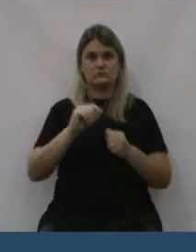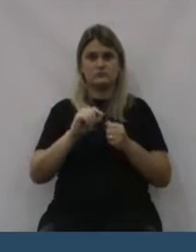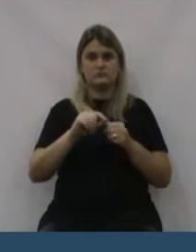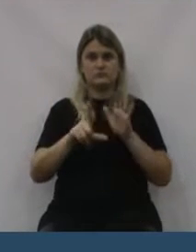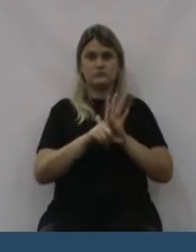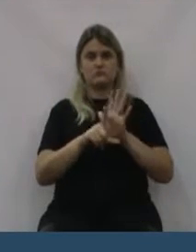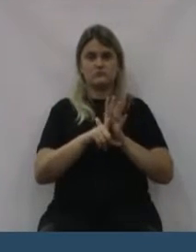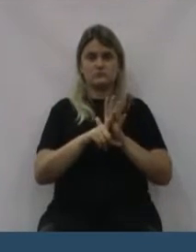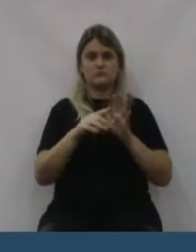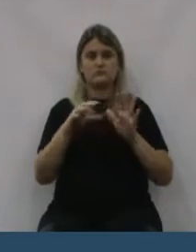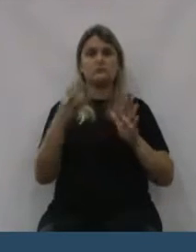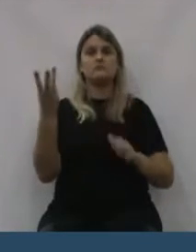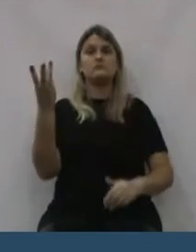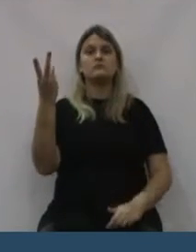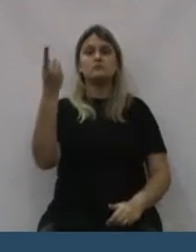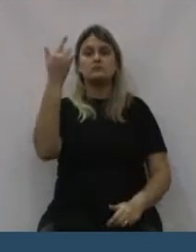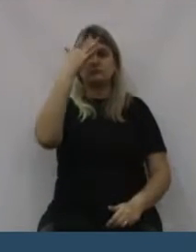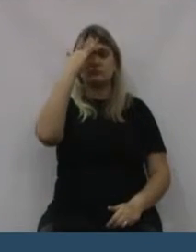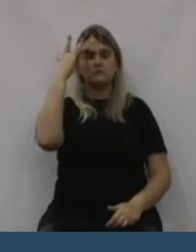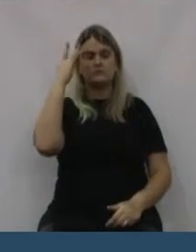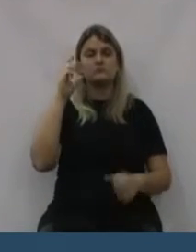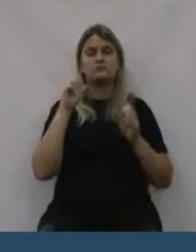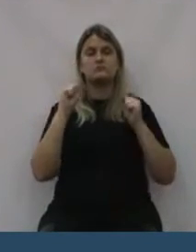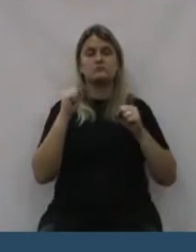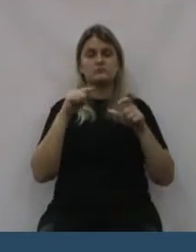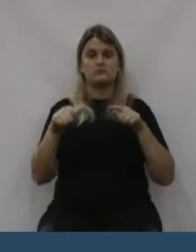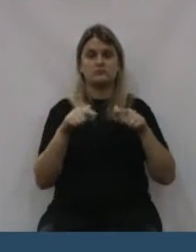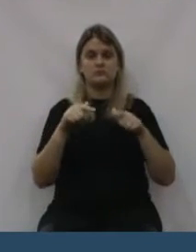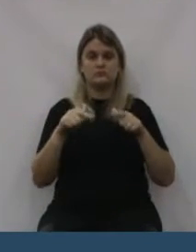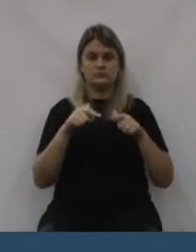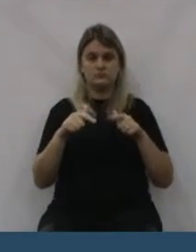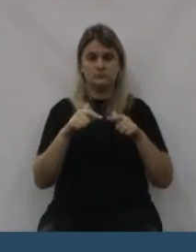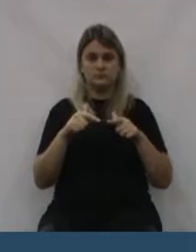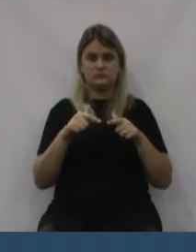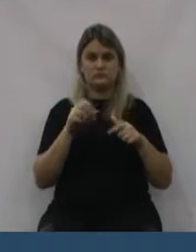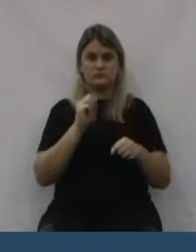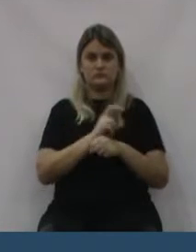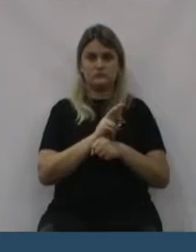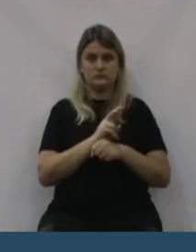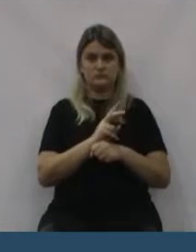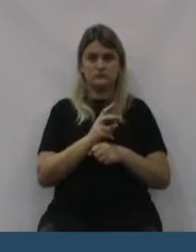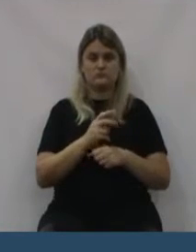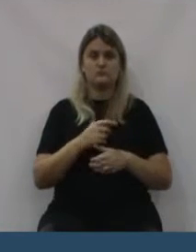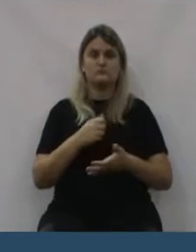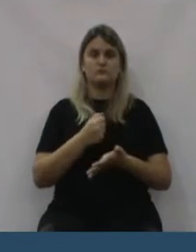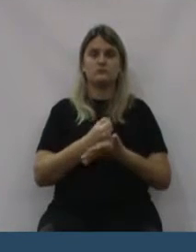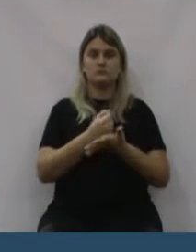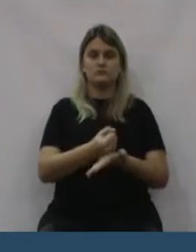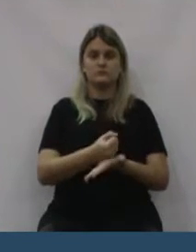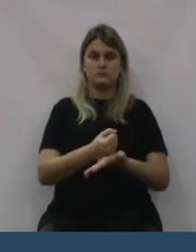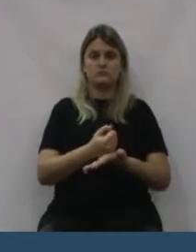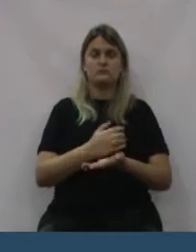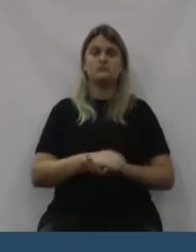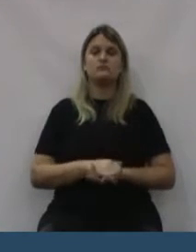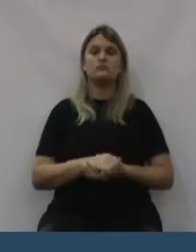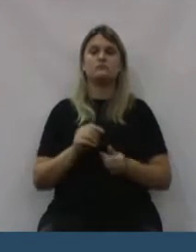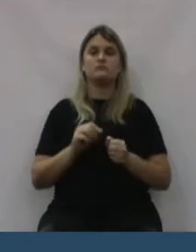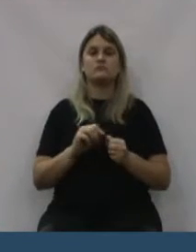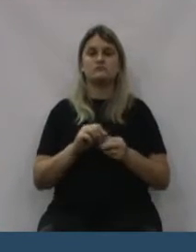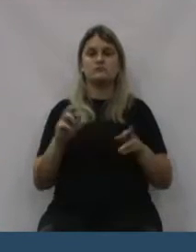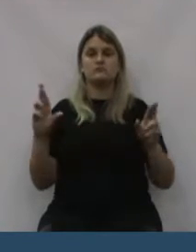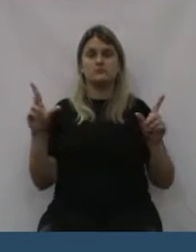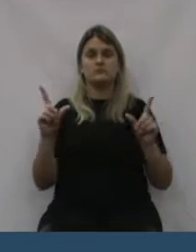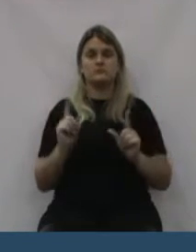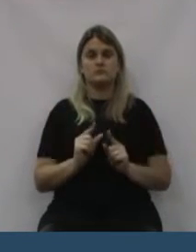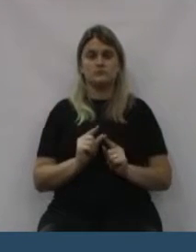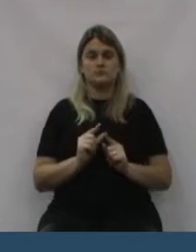sobre isso, é a questão do número de cargos de confiança dentro do município de Nova Vitória. Nós podemos, sim, fazer